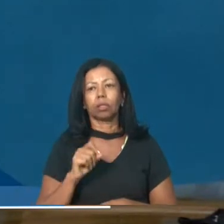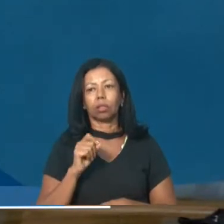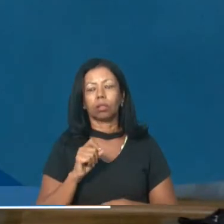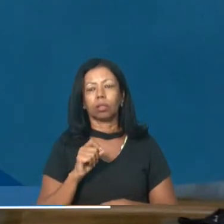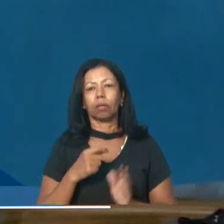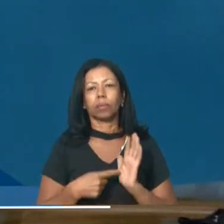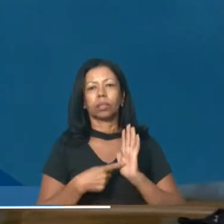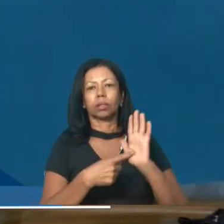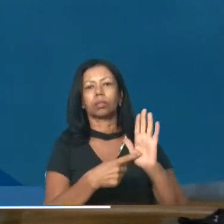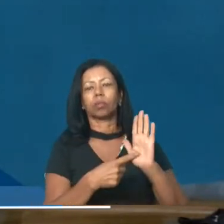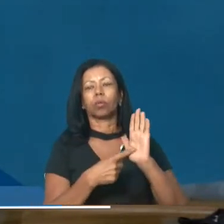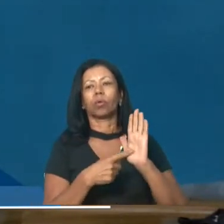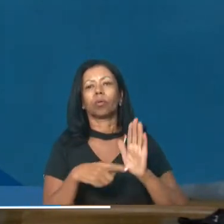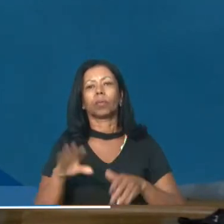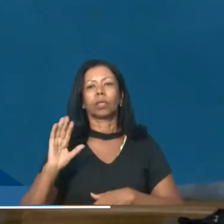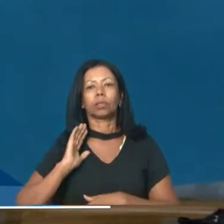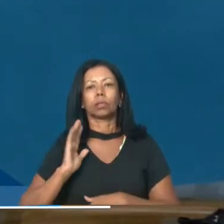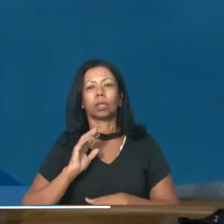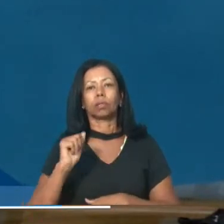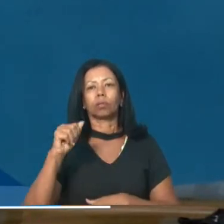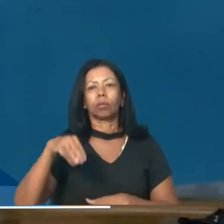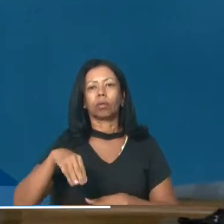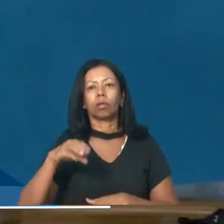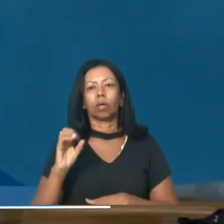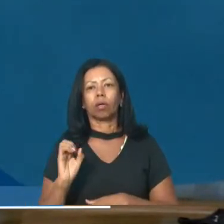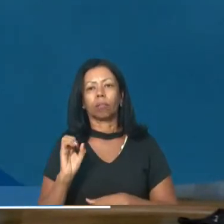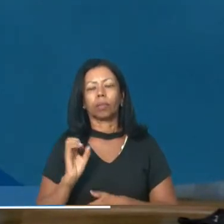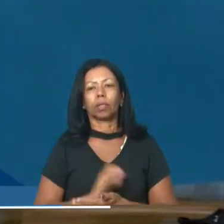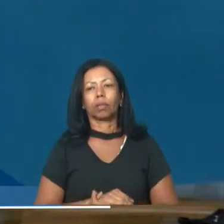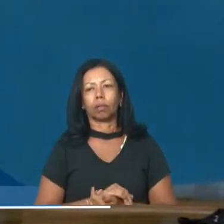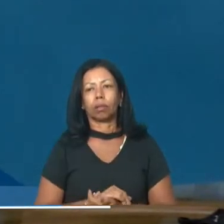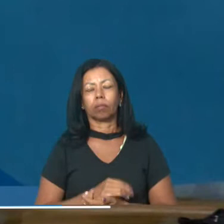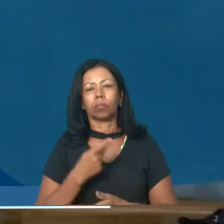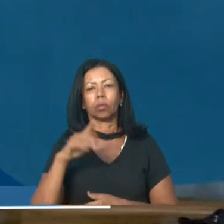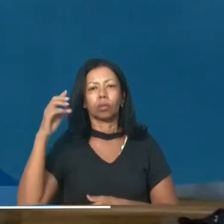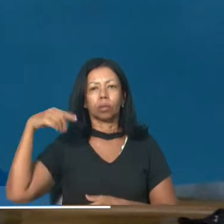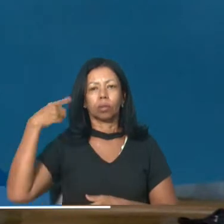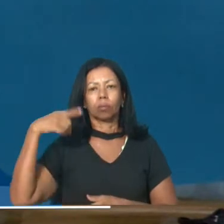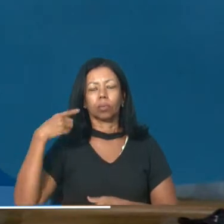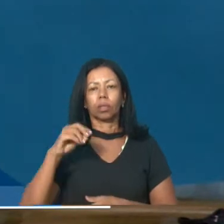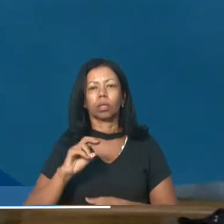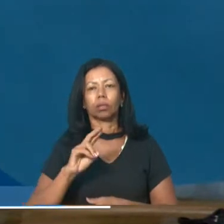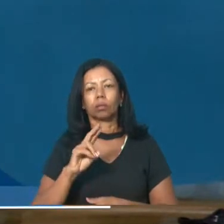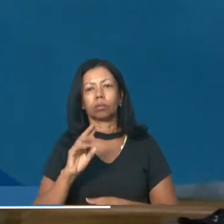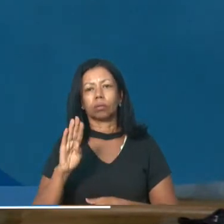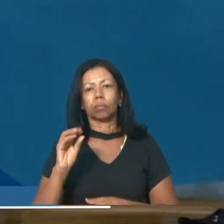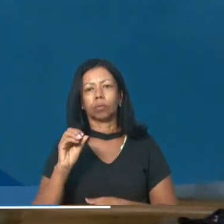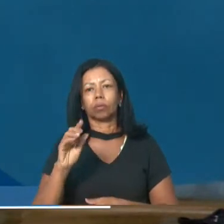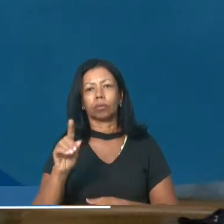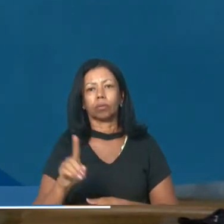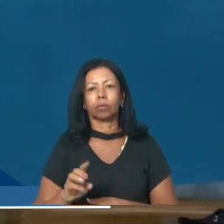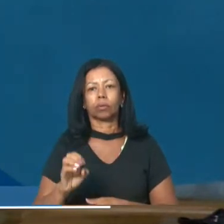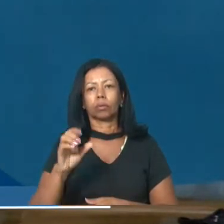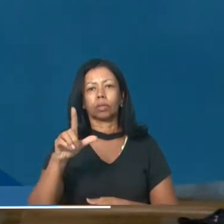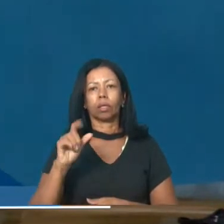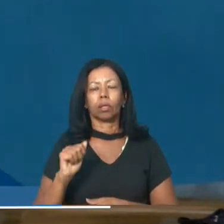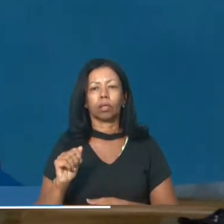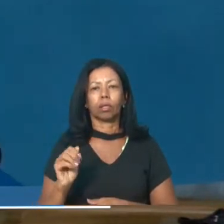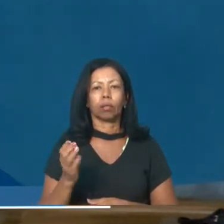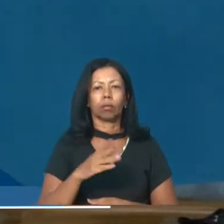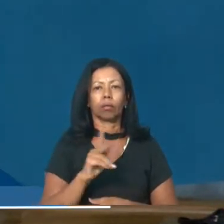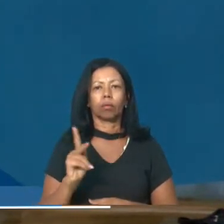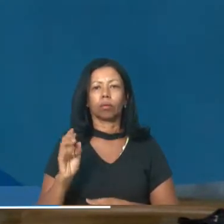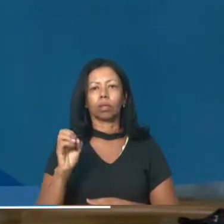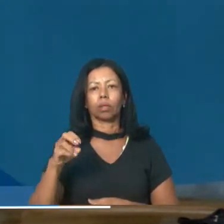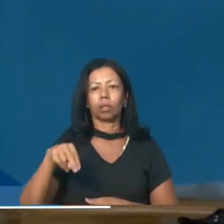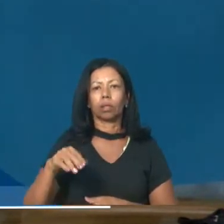e apresentar para a cidade um AME. Até foi através de alguns deputados, o Bozella deu uma força, o Kenny deu uma força, e